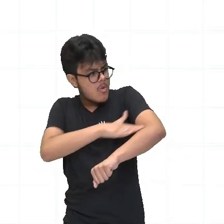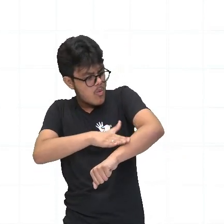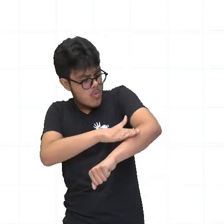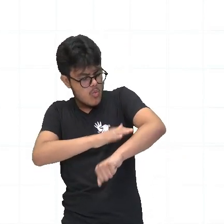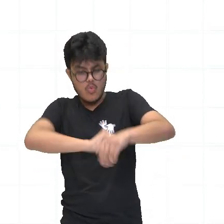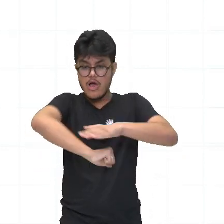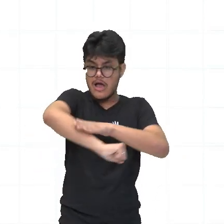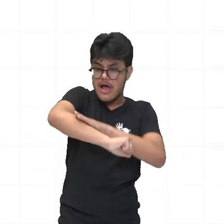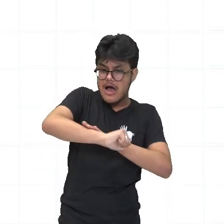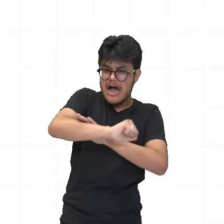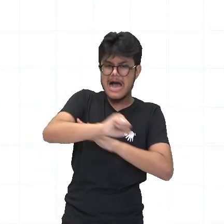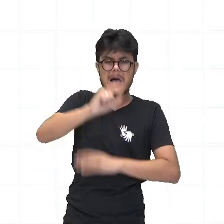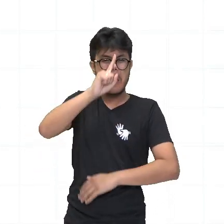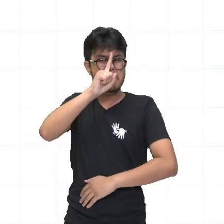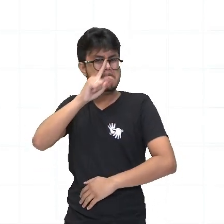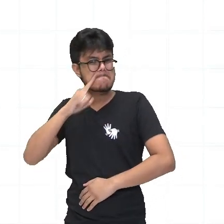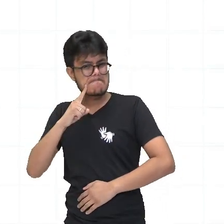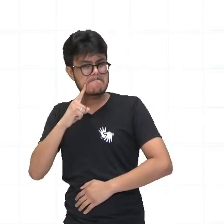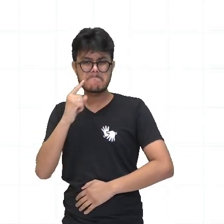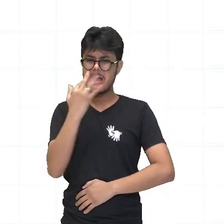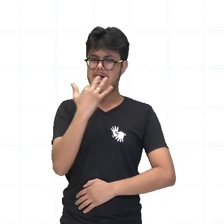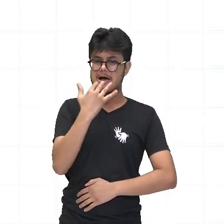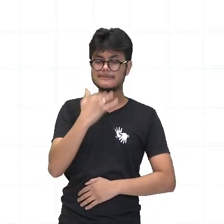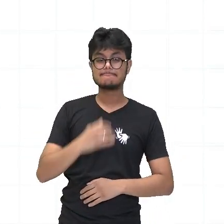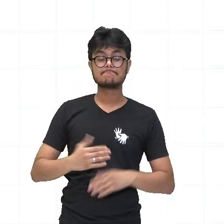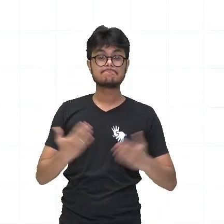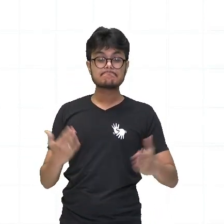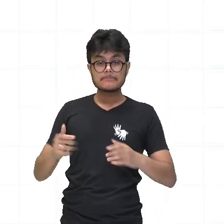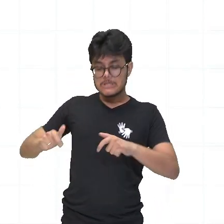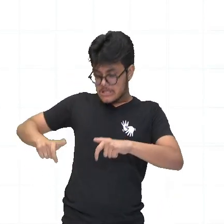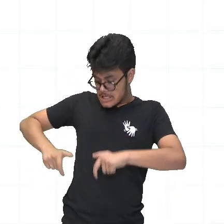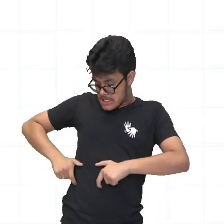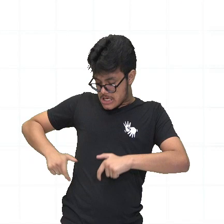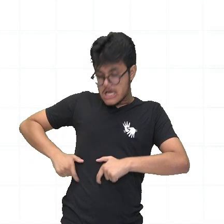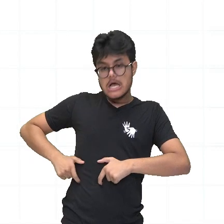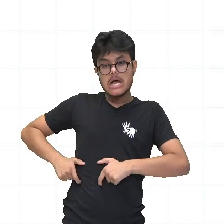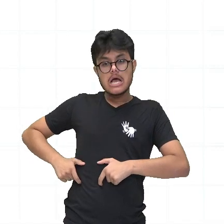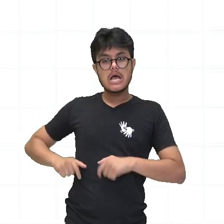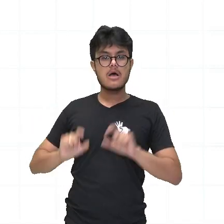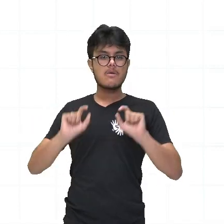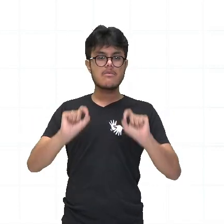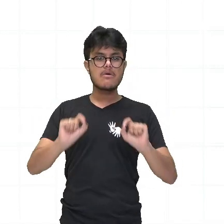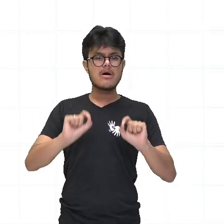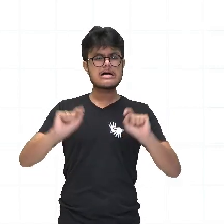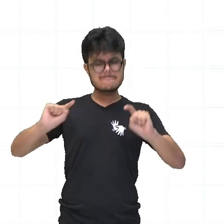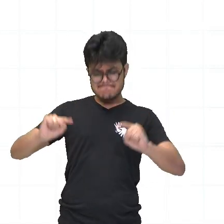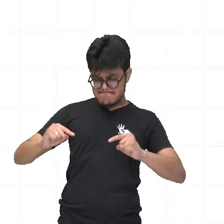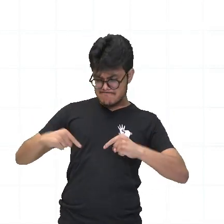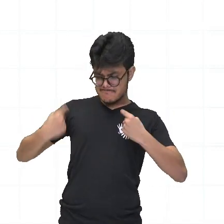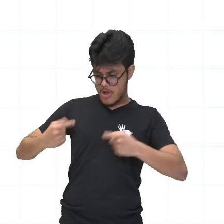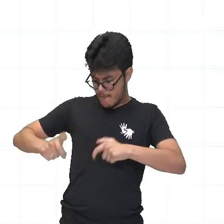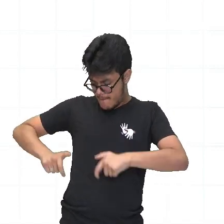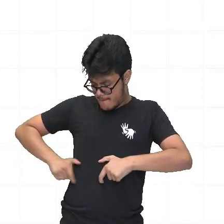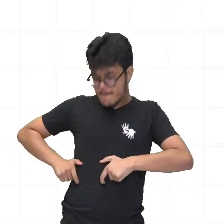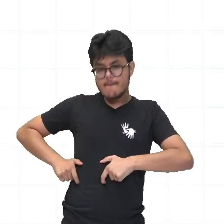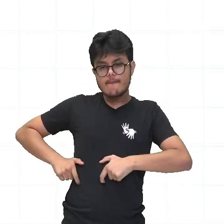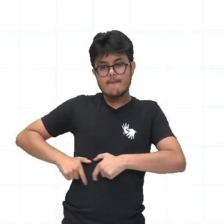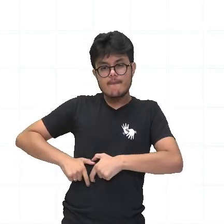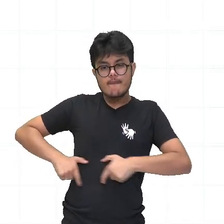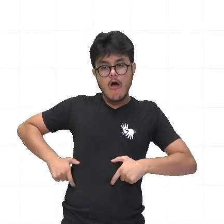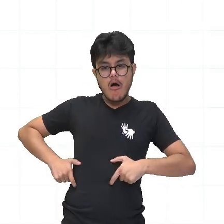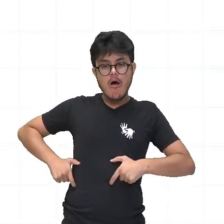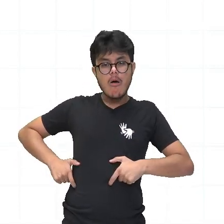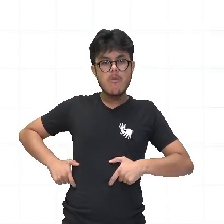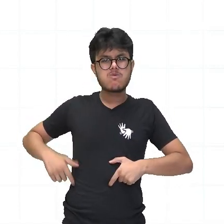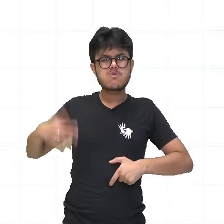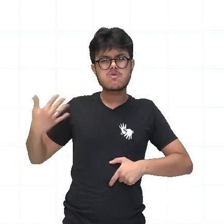amarelados. E o órgão que mais é prejudicado na hepatite A é o fígado, tá? Então, estas